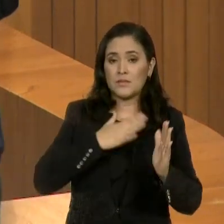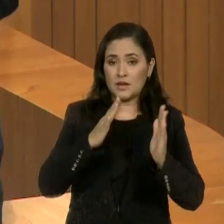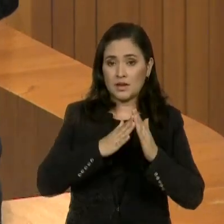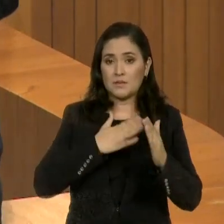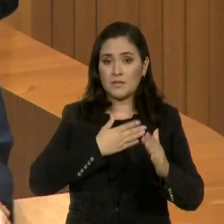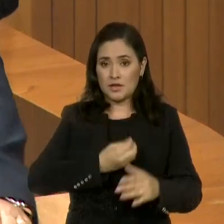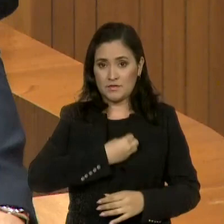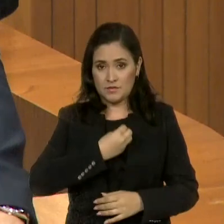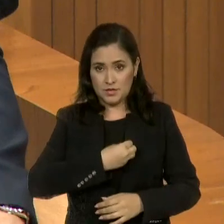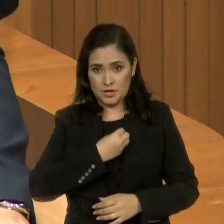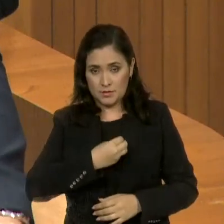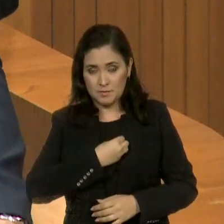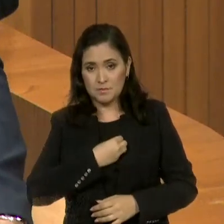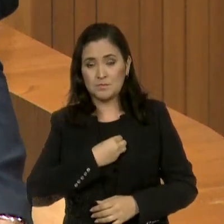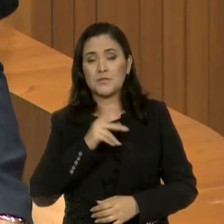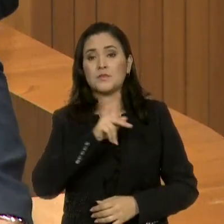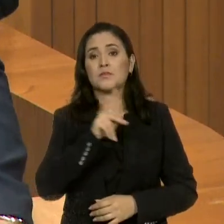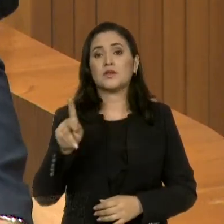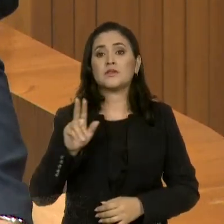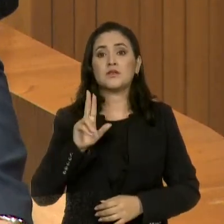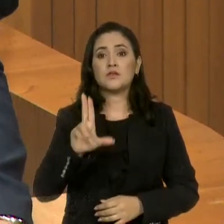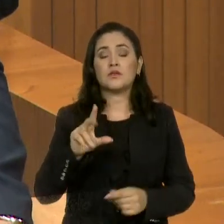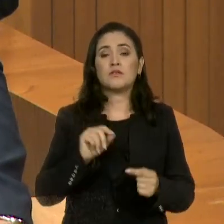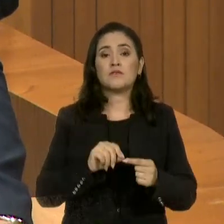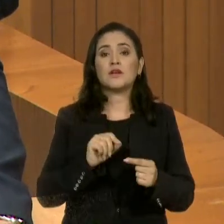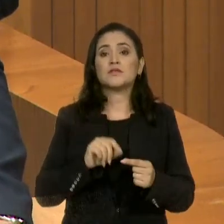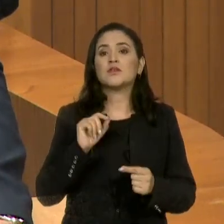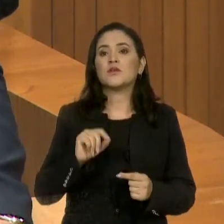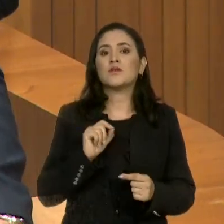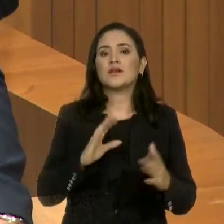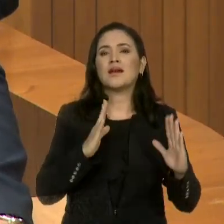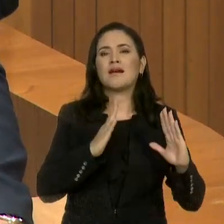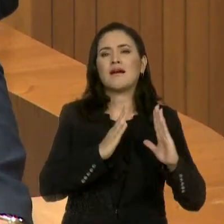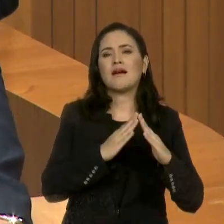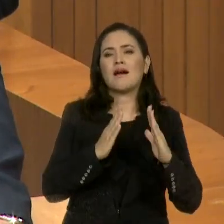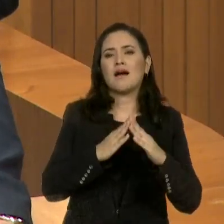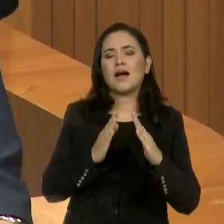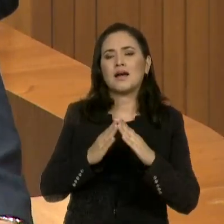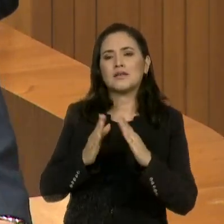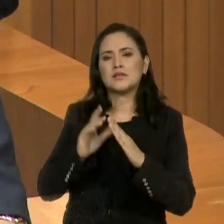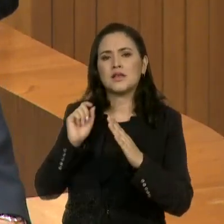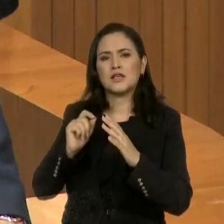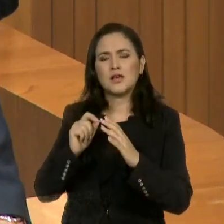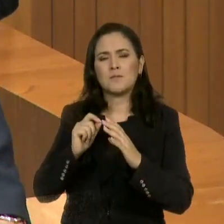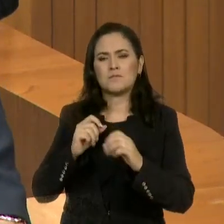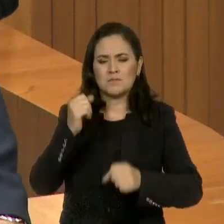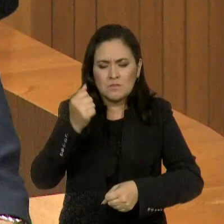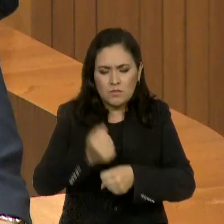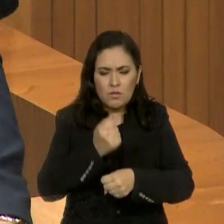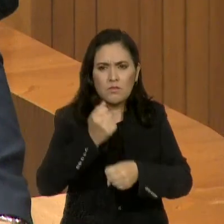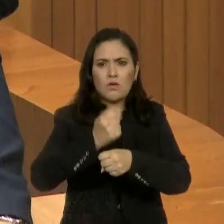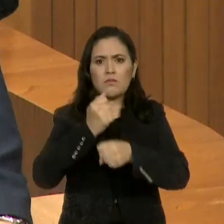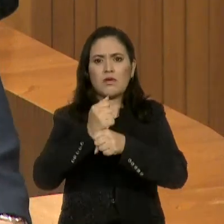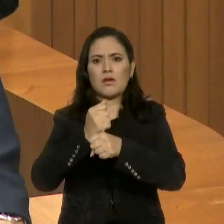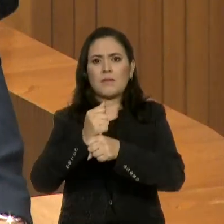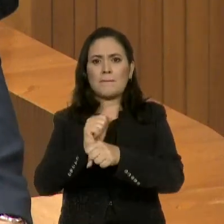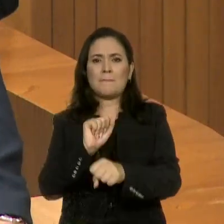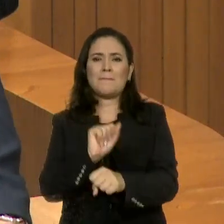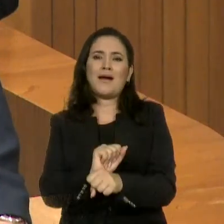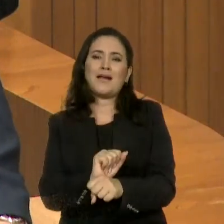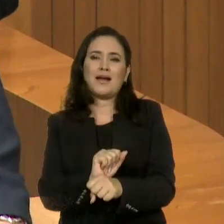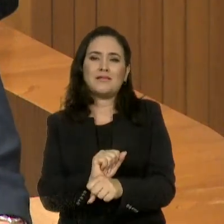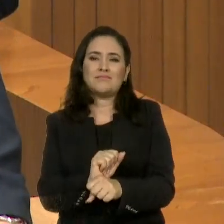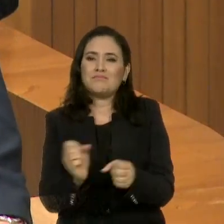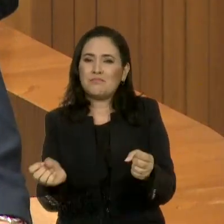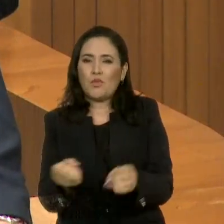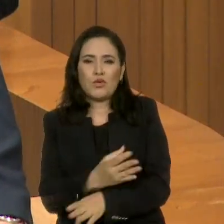está fazendo com que aquelas casas que estavam inacabadas, com obras paralisadas, e novas